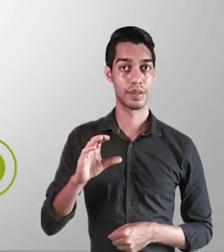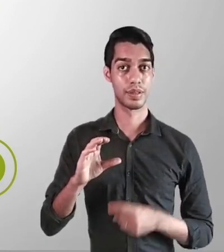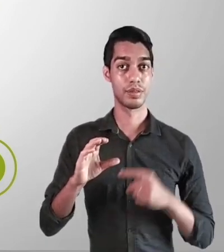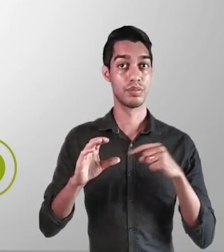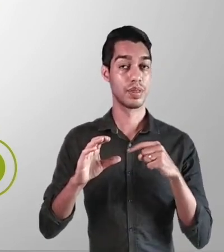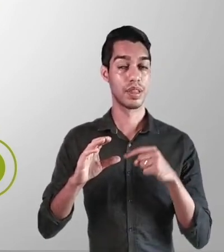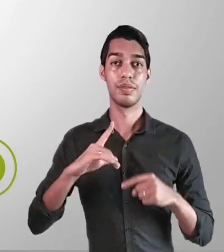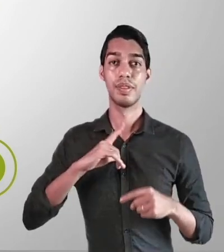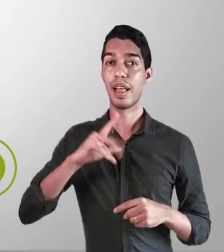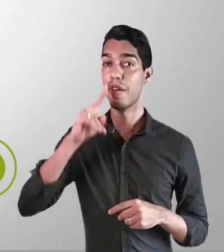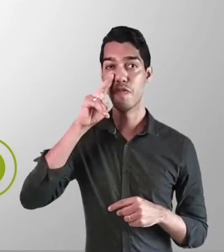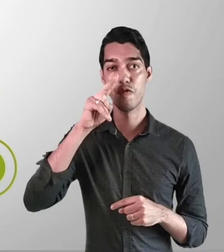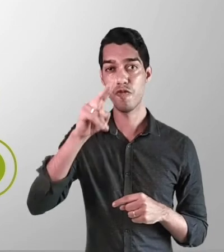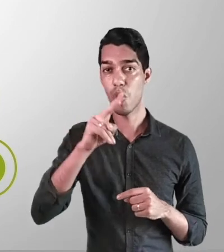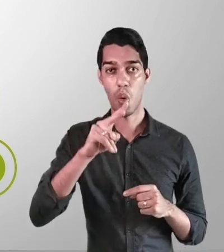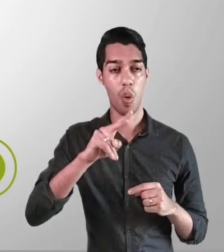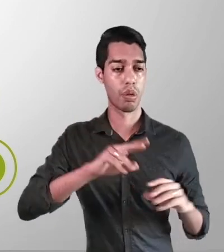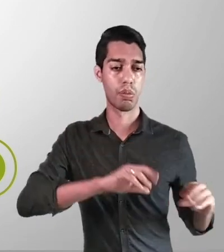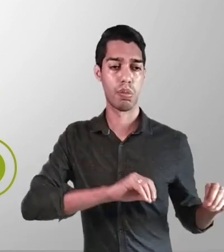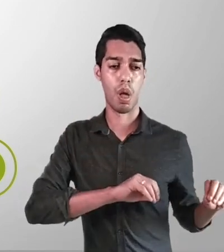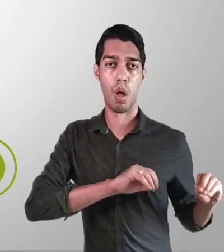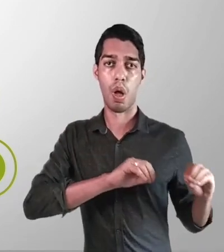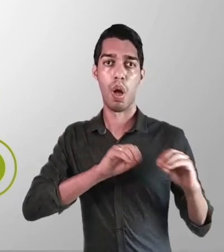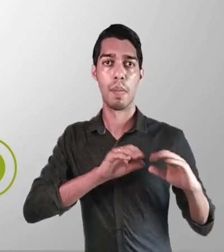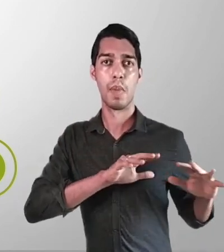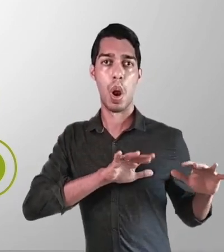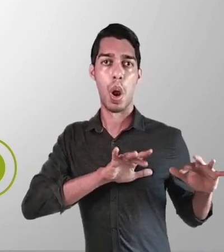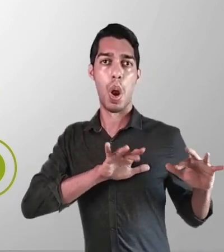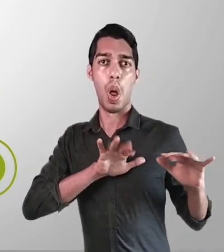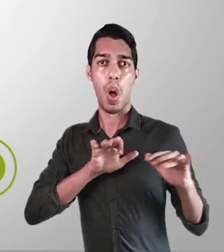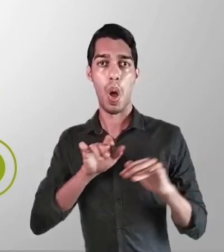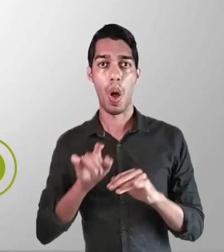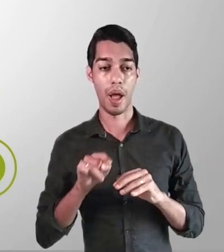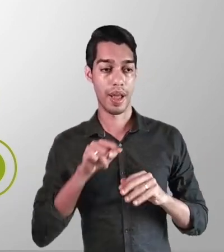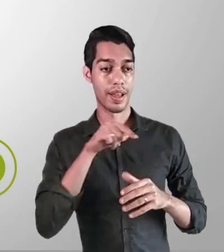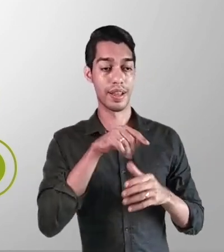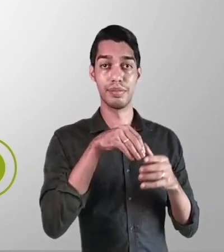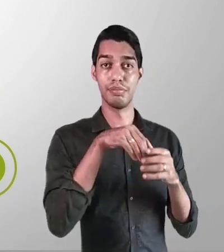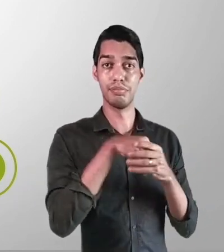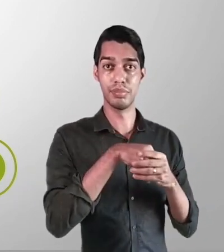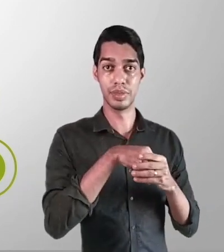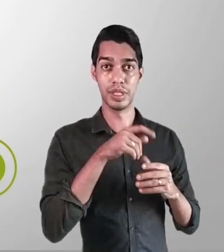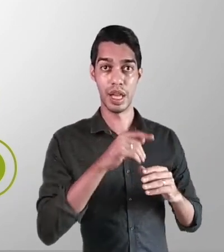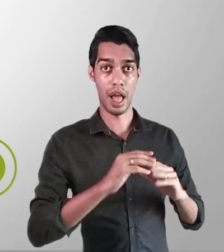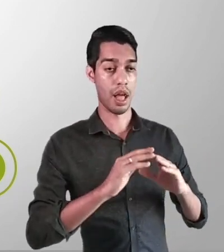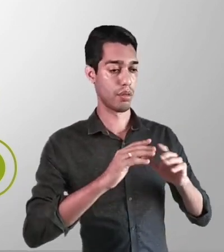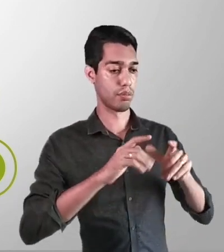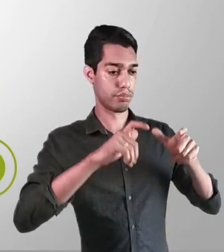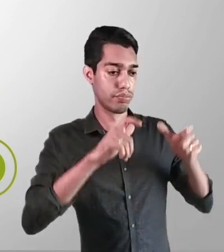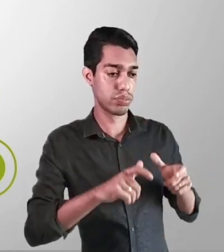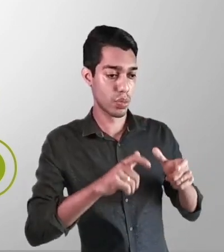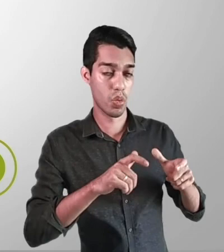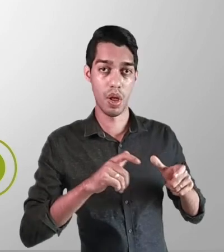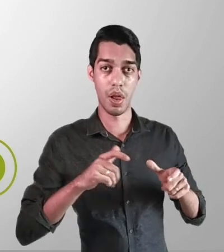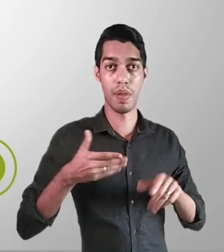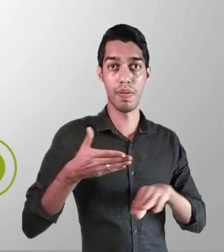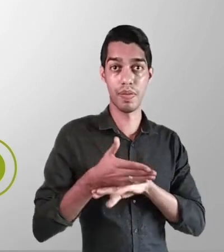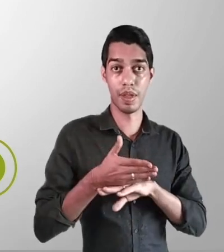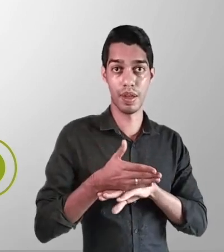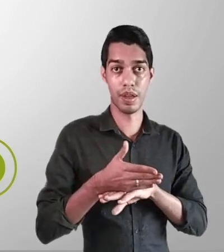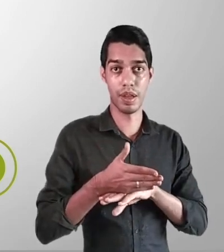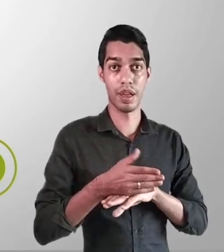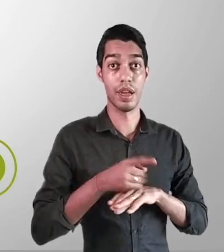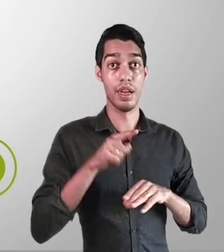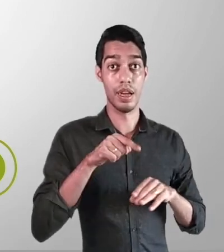uma fortíssima migração das operações para os canais digitais, em especial para o banco no celular, para o